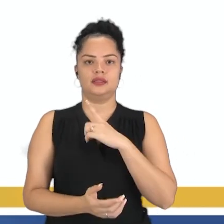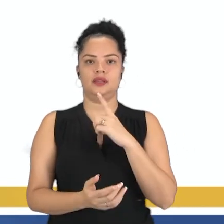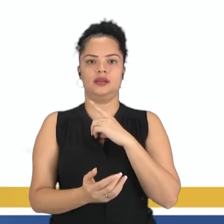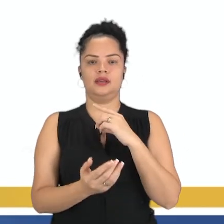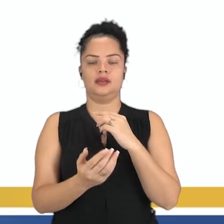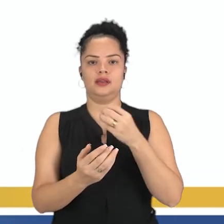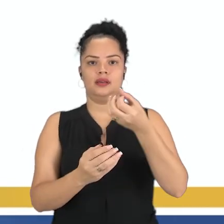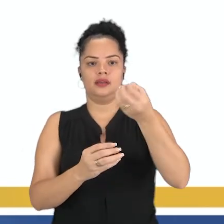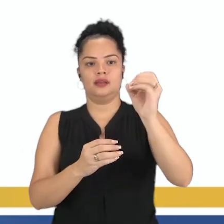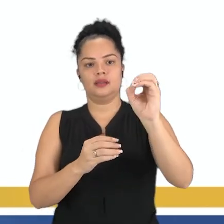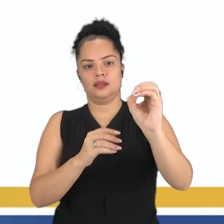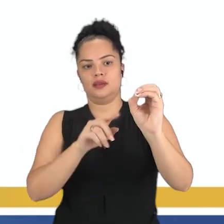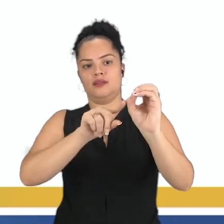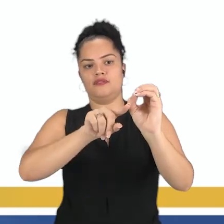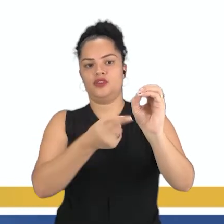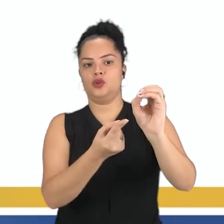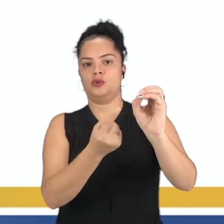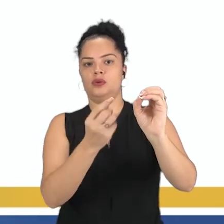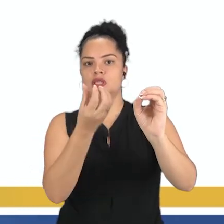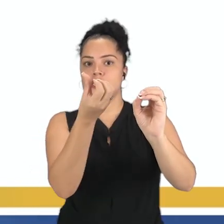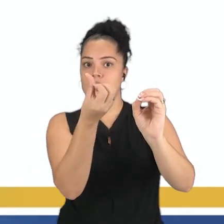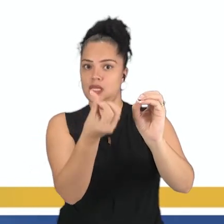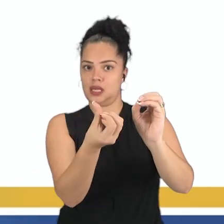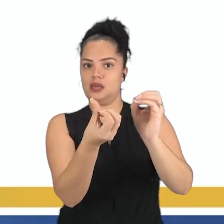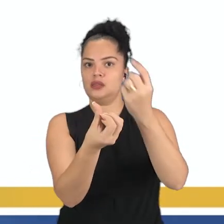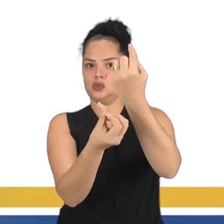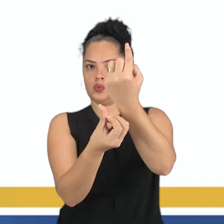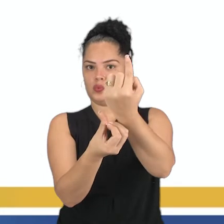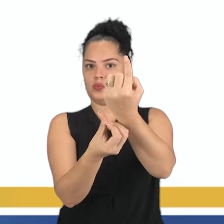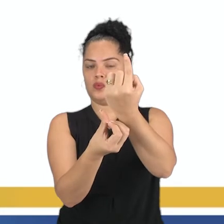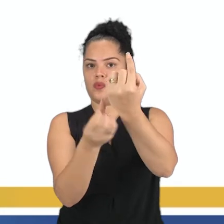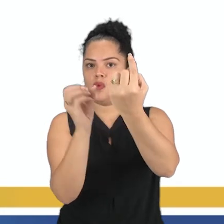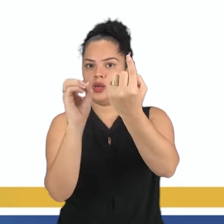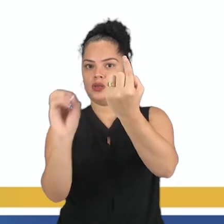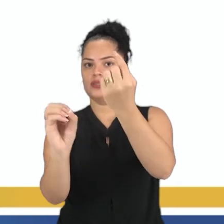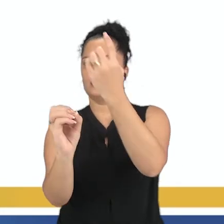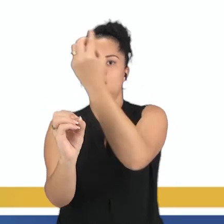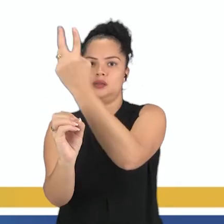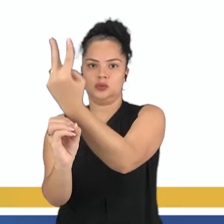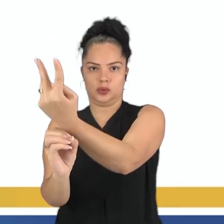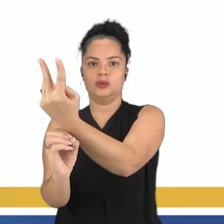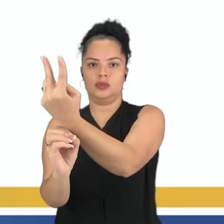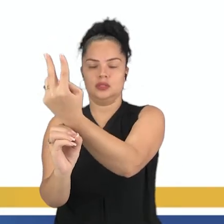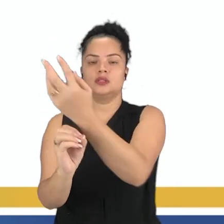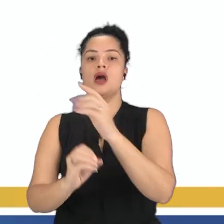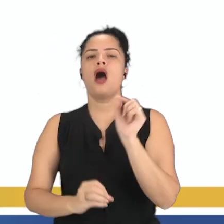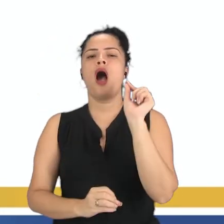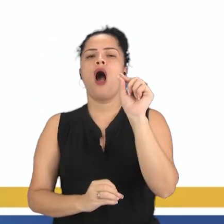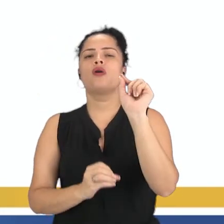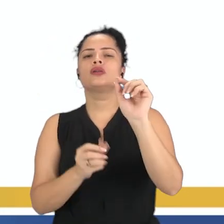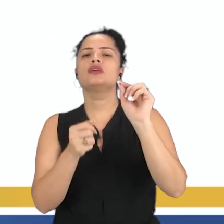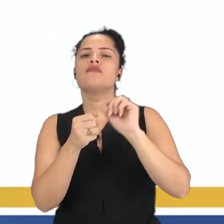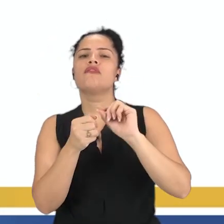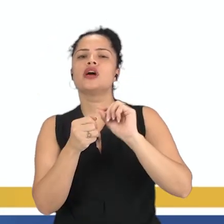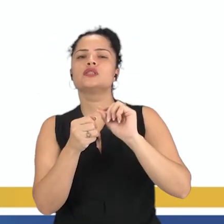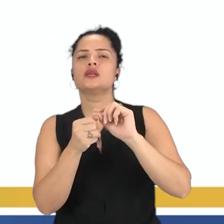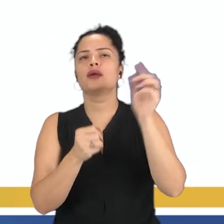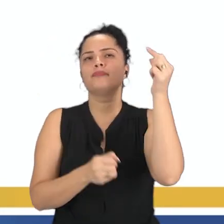casas após a vírgula e aqui eu tenho duas casas após a vírgula. O que eu posso fazer aqui? Eu posso pensar de duas